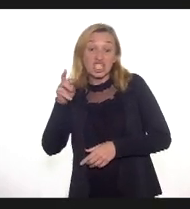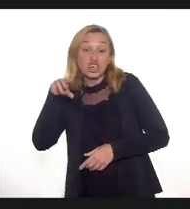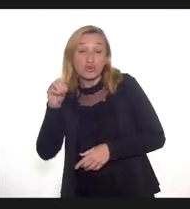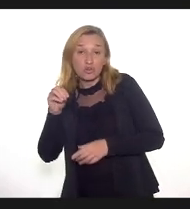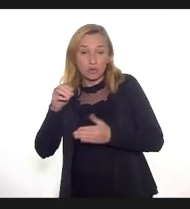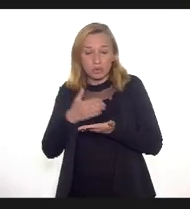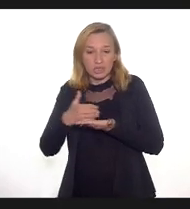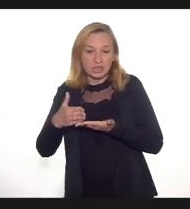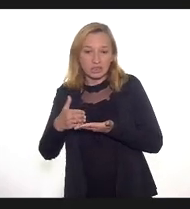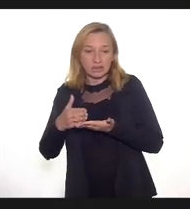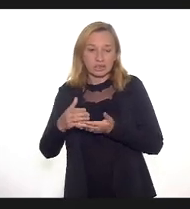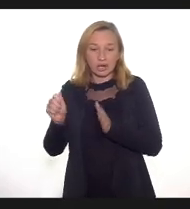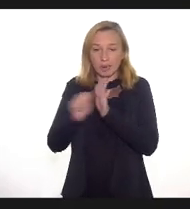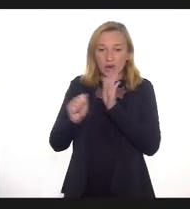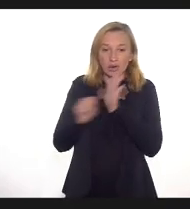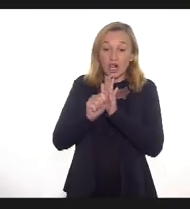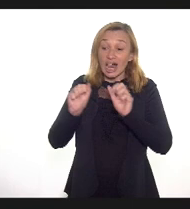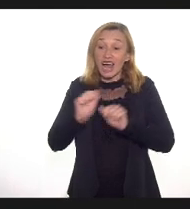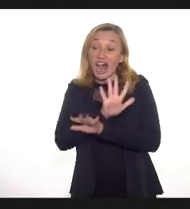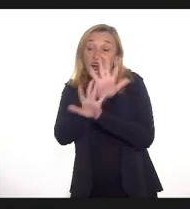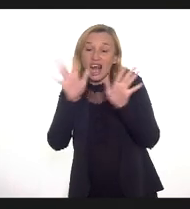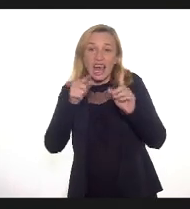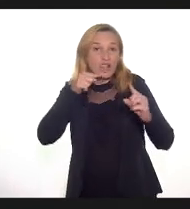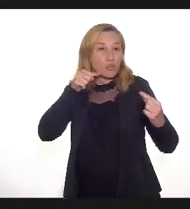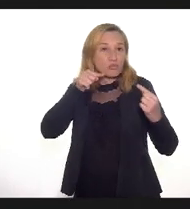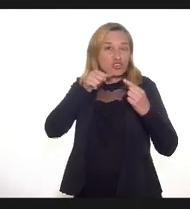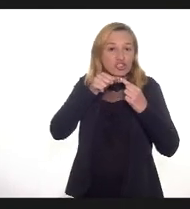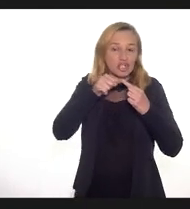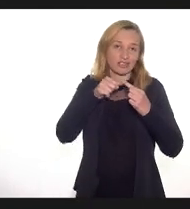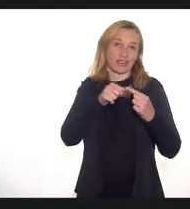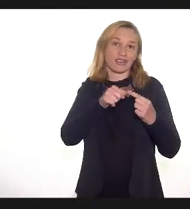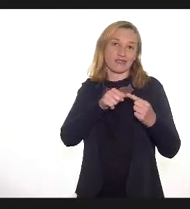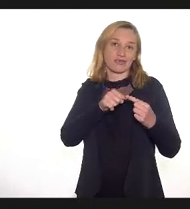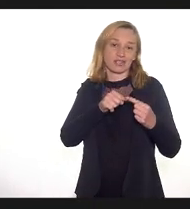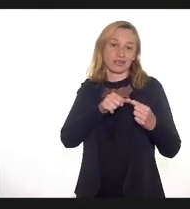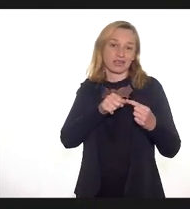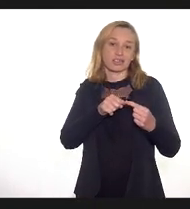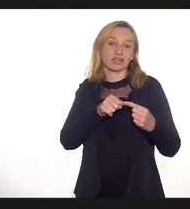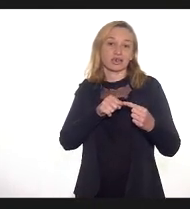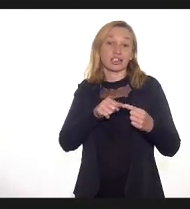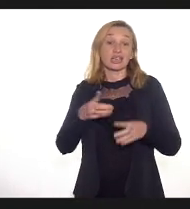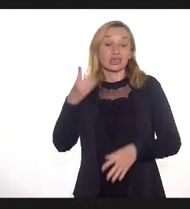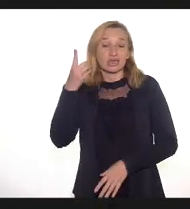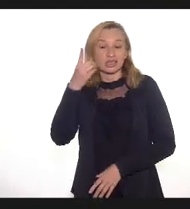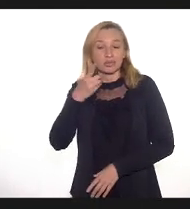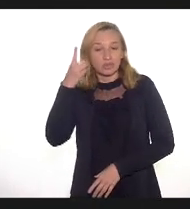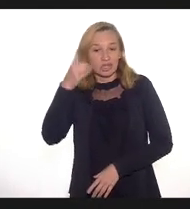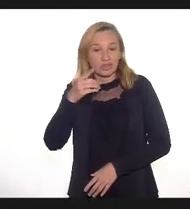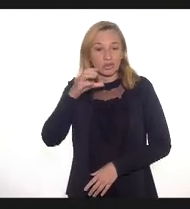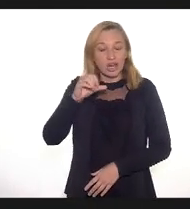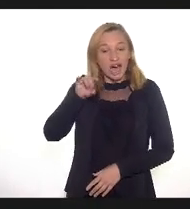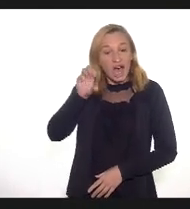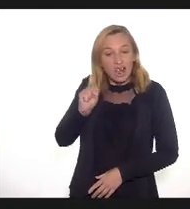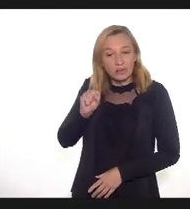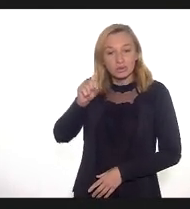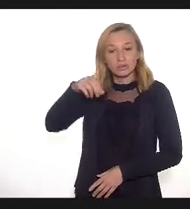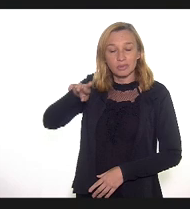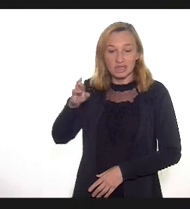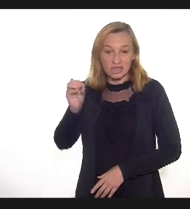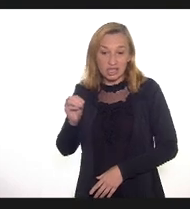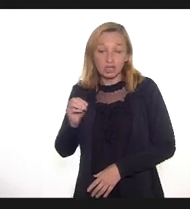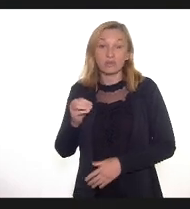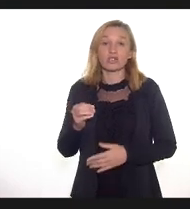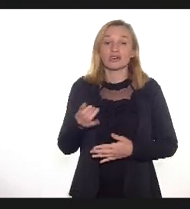mas de forma clara e objetiva, desvendada pelo deputado Carlos Macedo, que